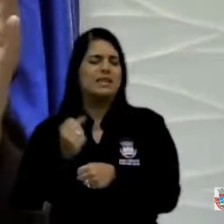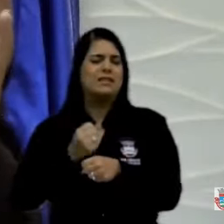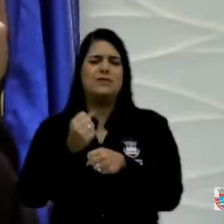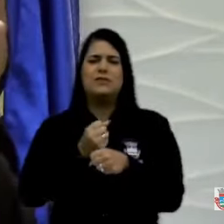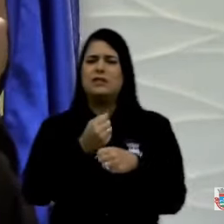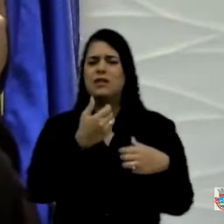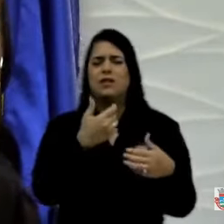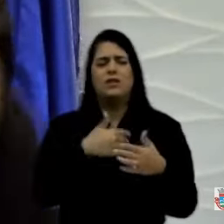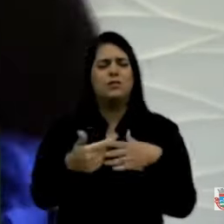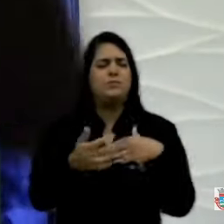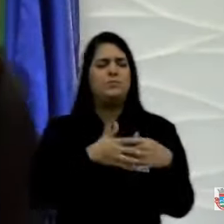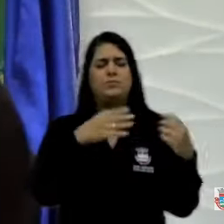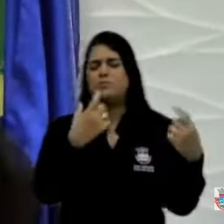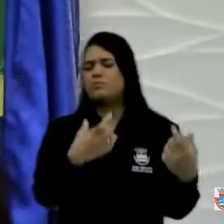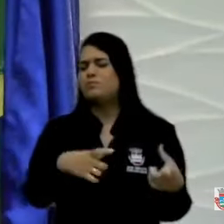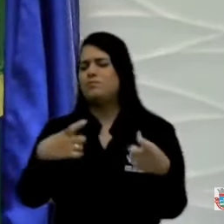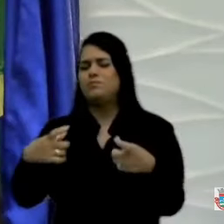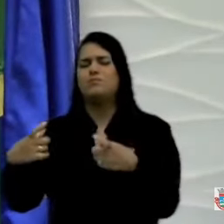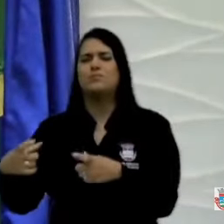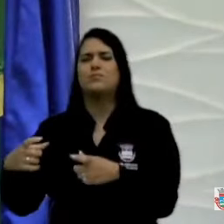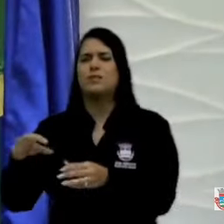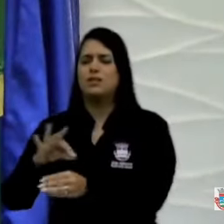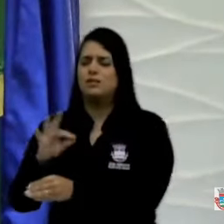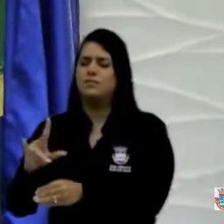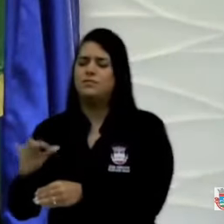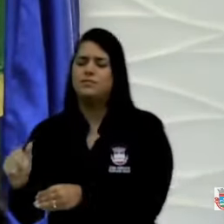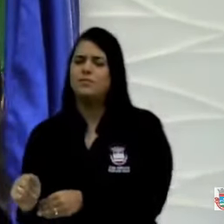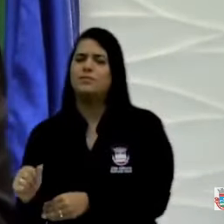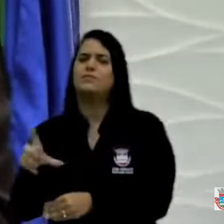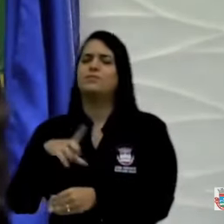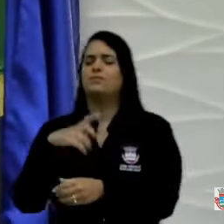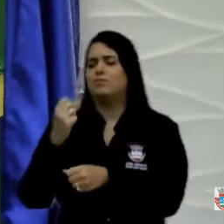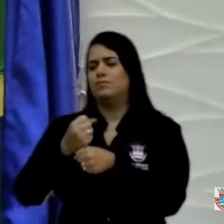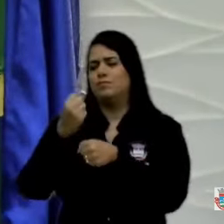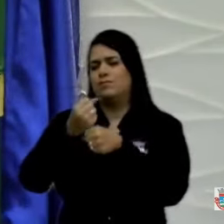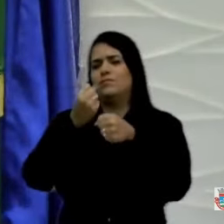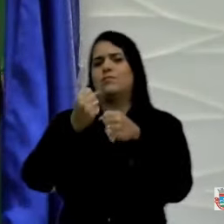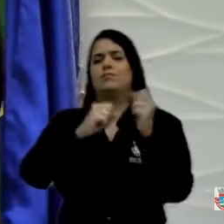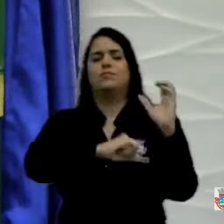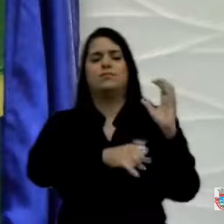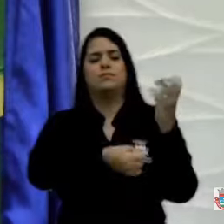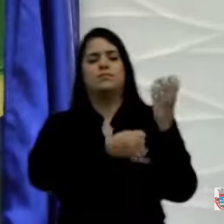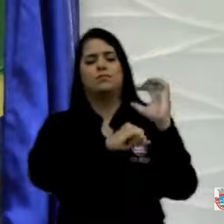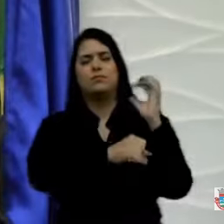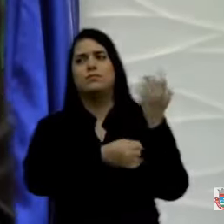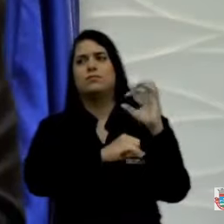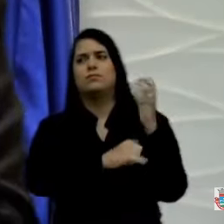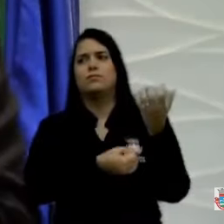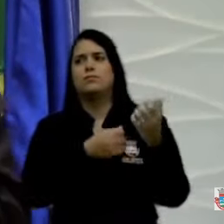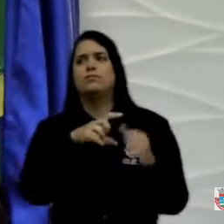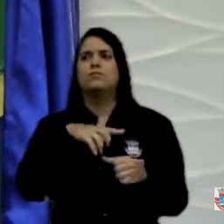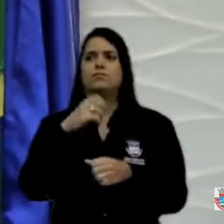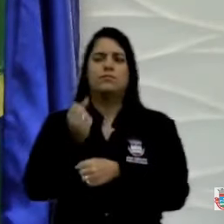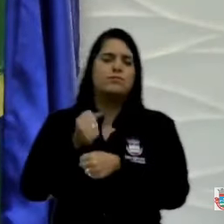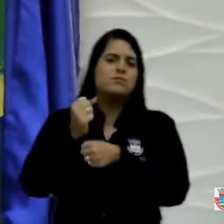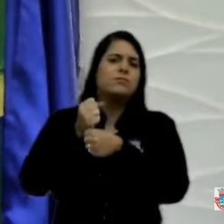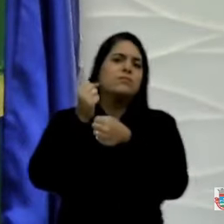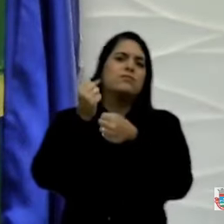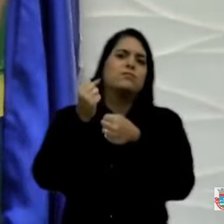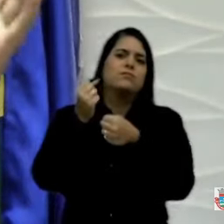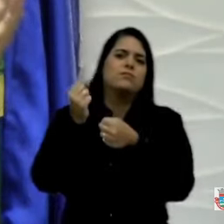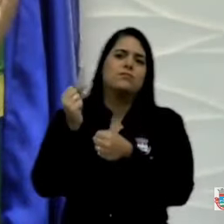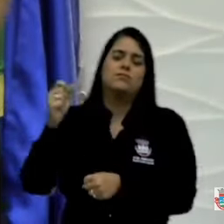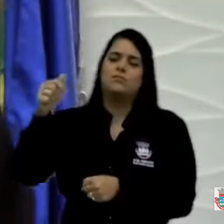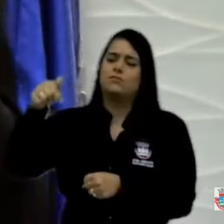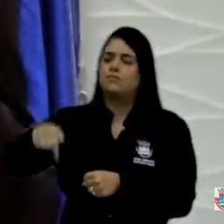for em São Bento, se você for para Espírito Santo, tem obras. Se você for para Jurubeba, tem obras. Se você for para Queimada Grande, tem obras. Então